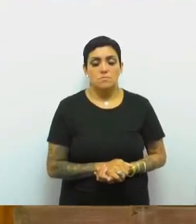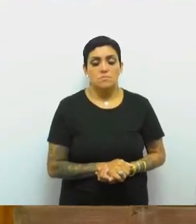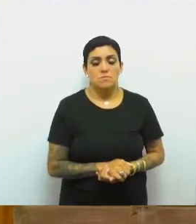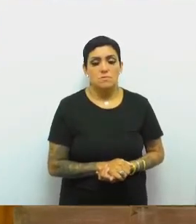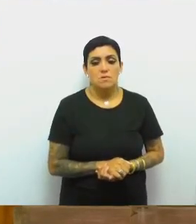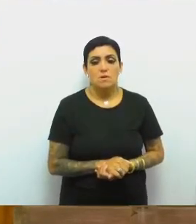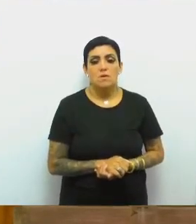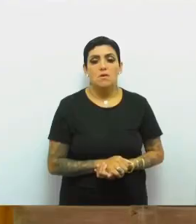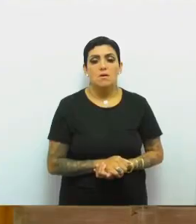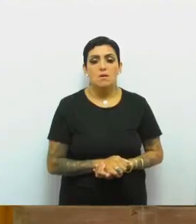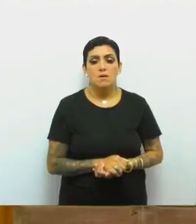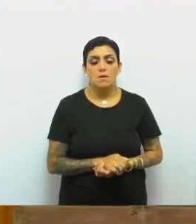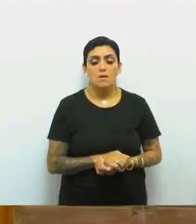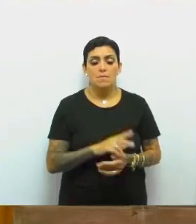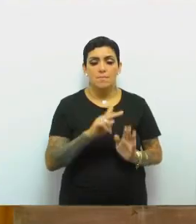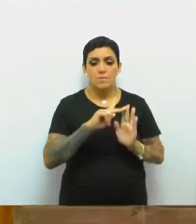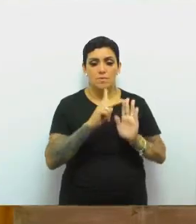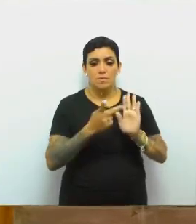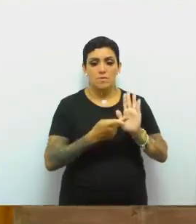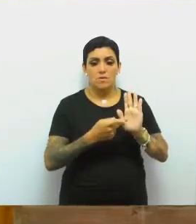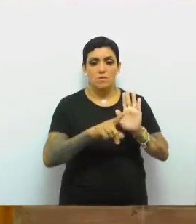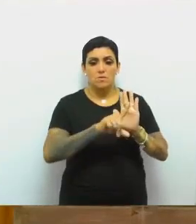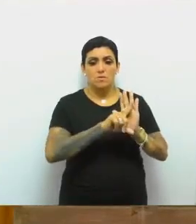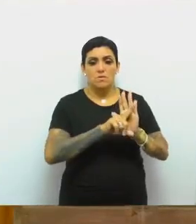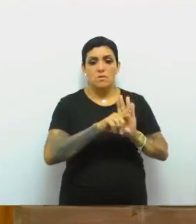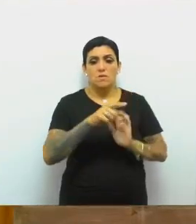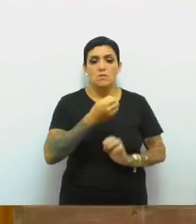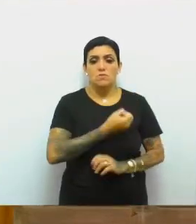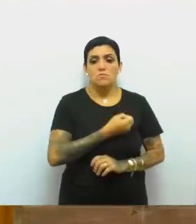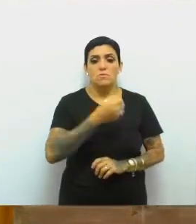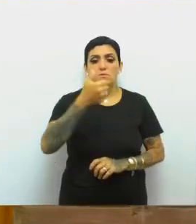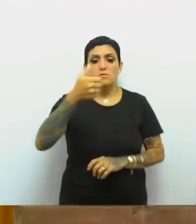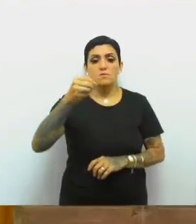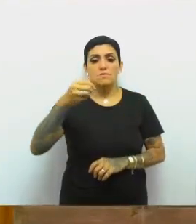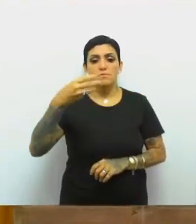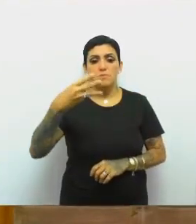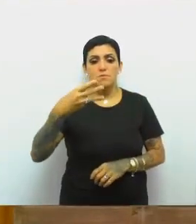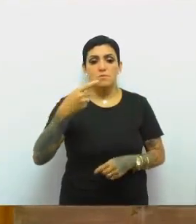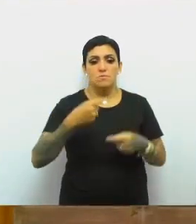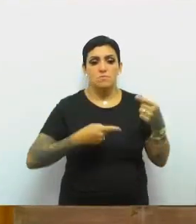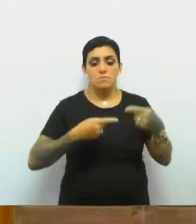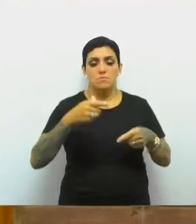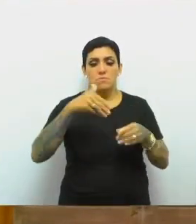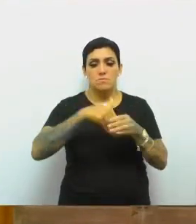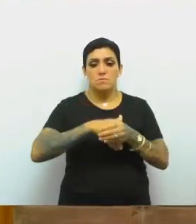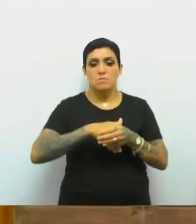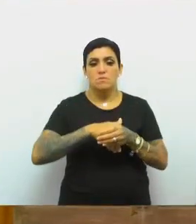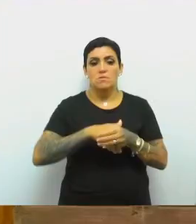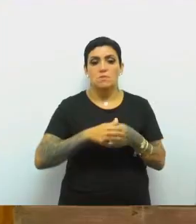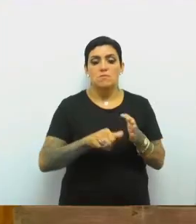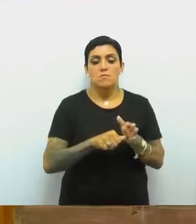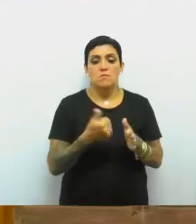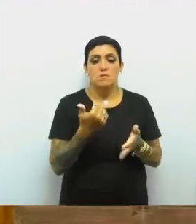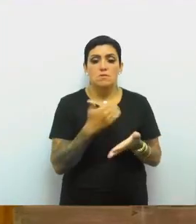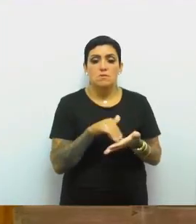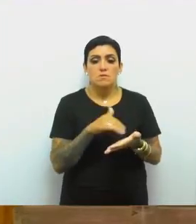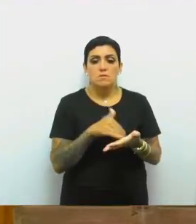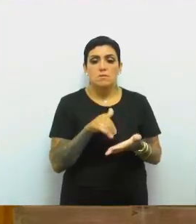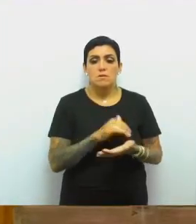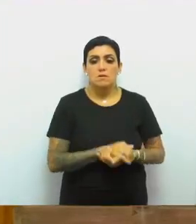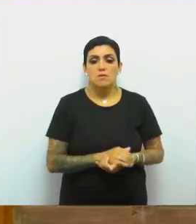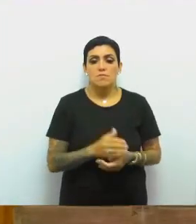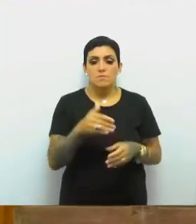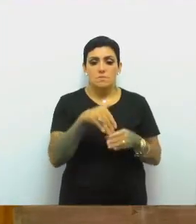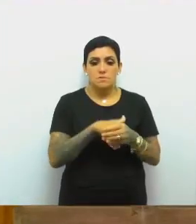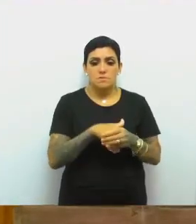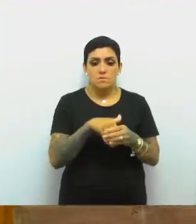número 103. Colocar em discussão em votação o requerimento ora lido pelo primeiro secretário. Em discussão, em